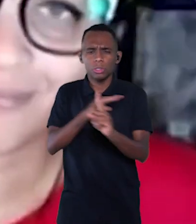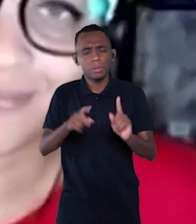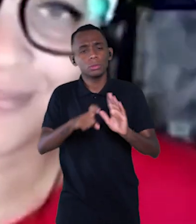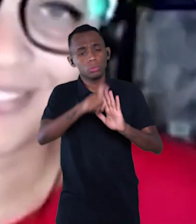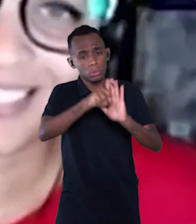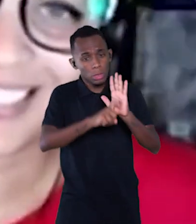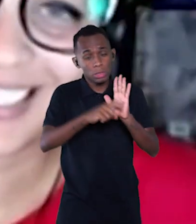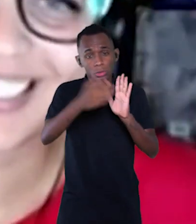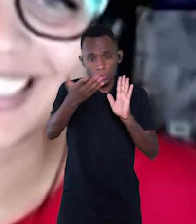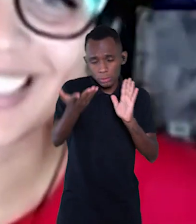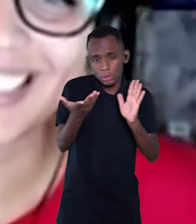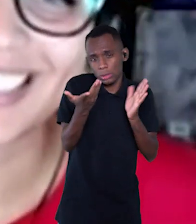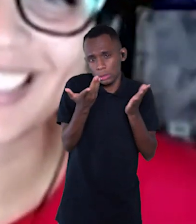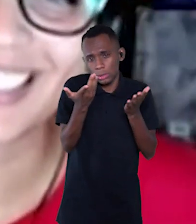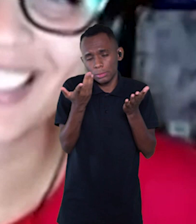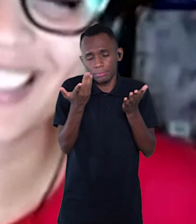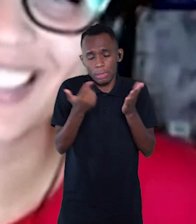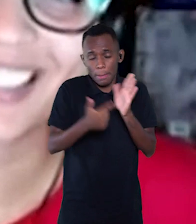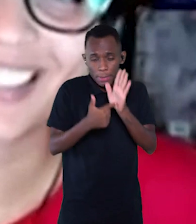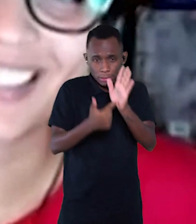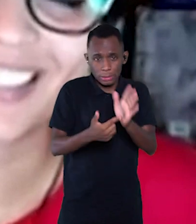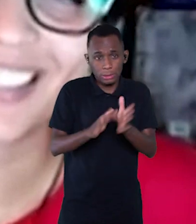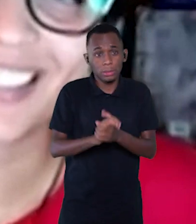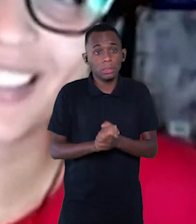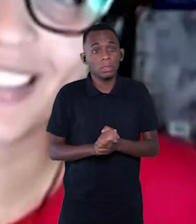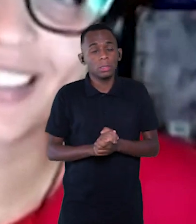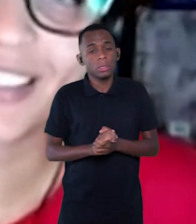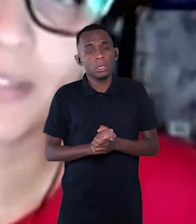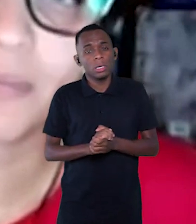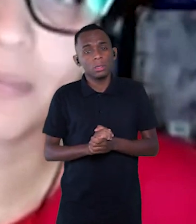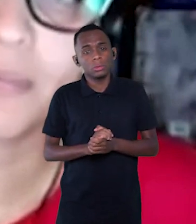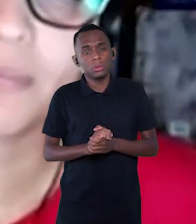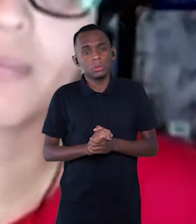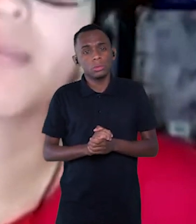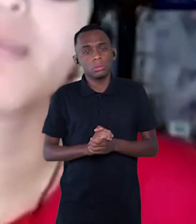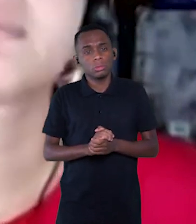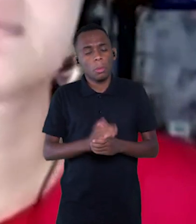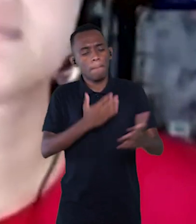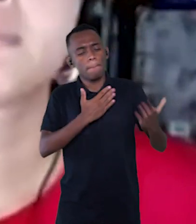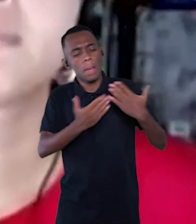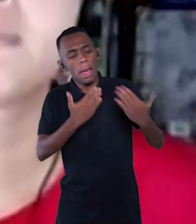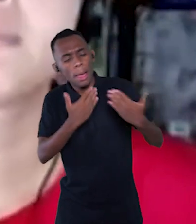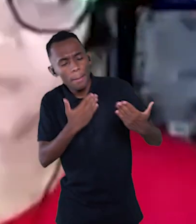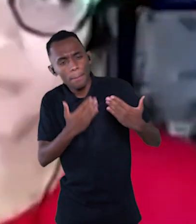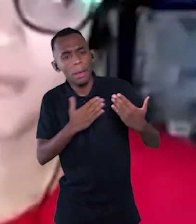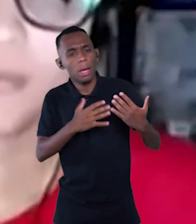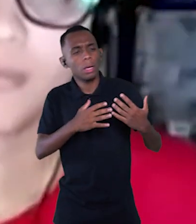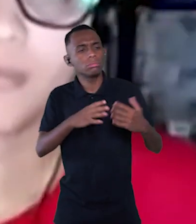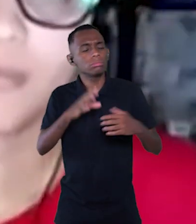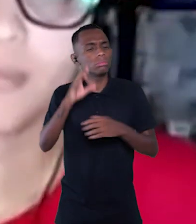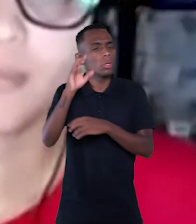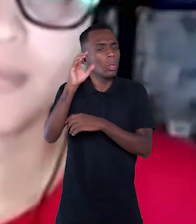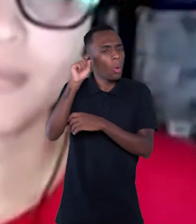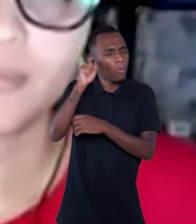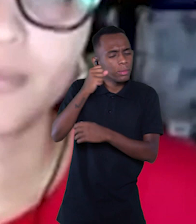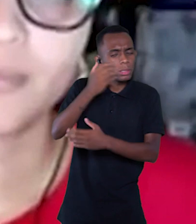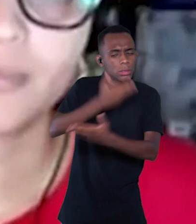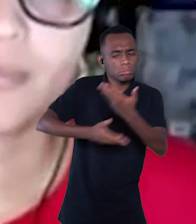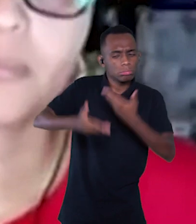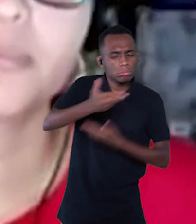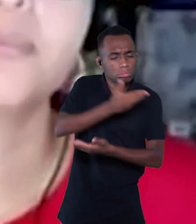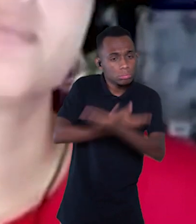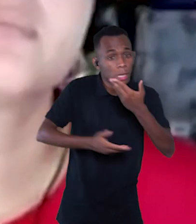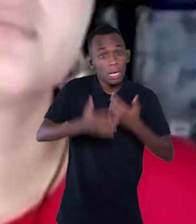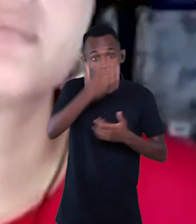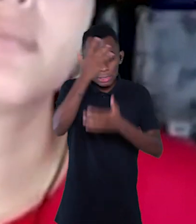textos, narrativas que você traz ali, né, é que através da escuta, as pessoas se sentem